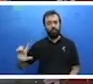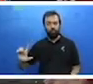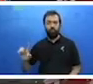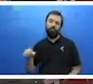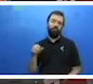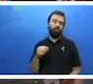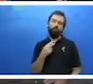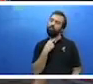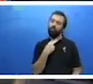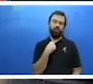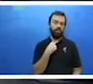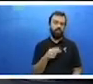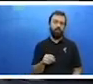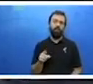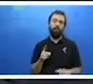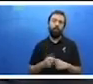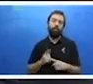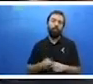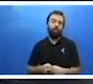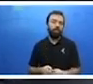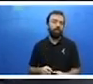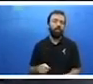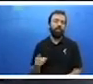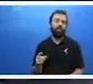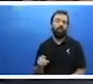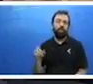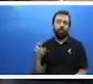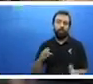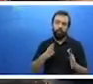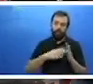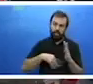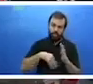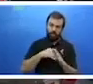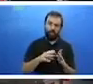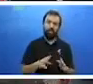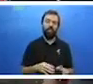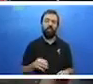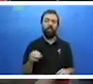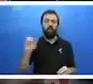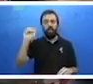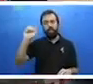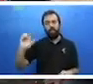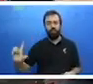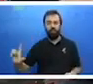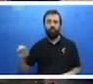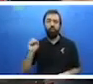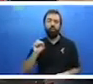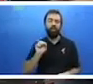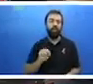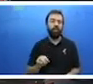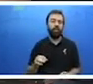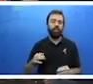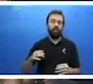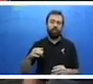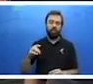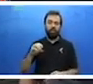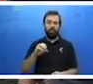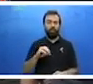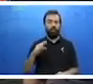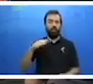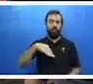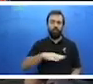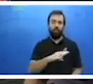azul. Azul a gente só usa para rios e mar. Tudo que é água, tá? Então, no mapa,